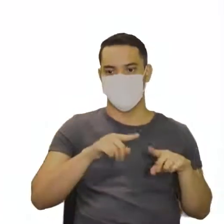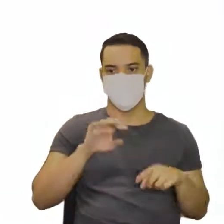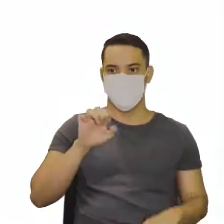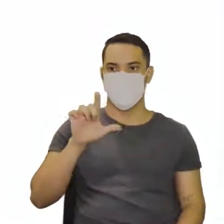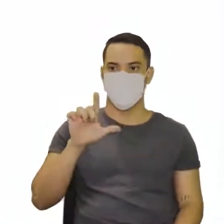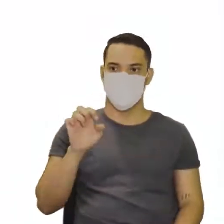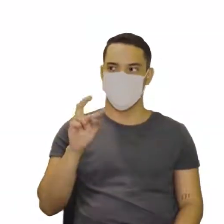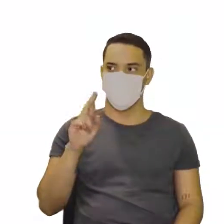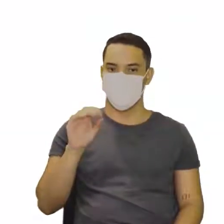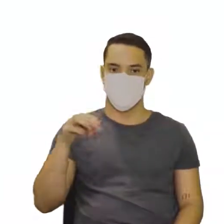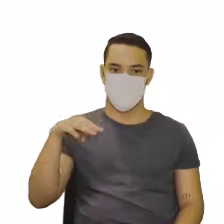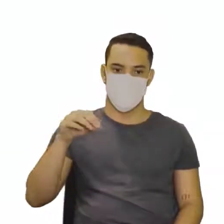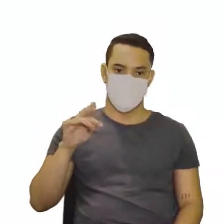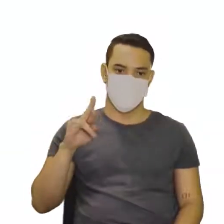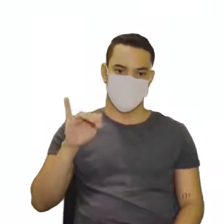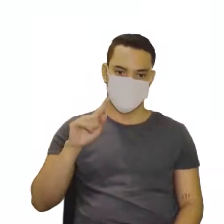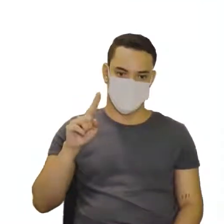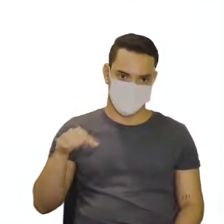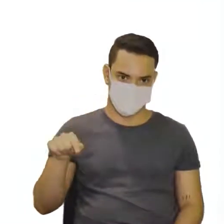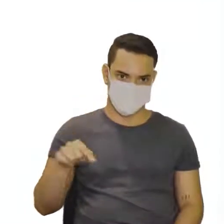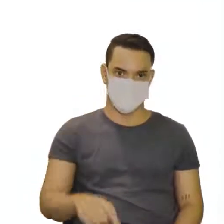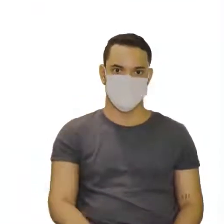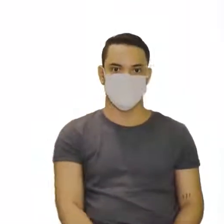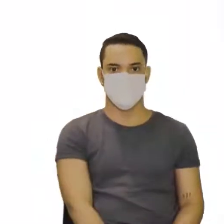tá bom? Deixa eu só colocar aqui.